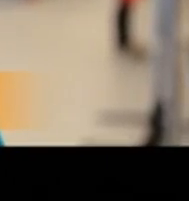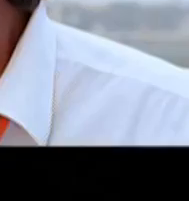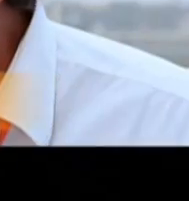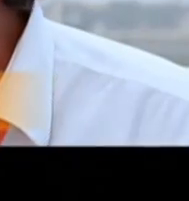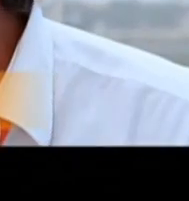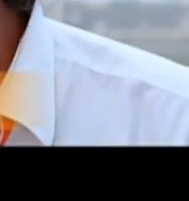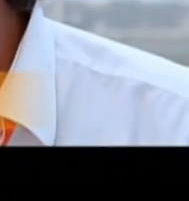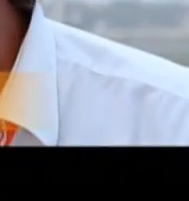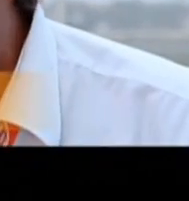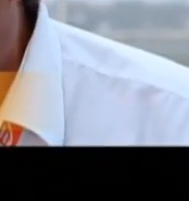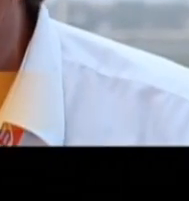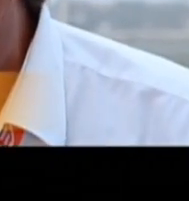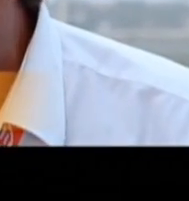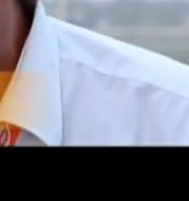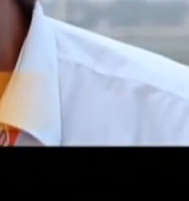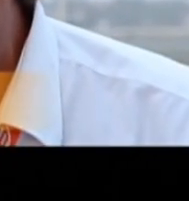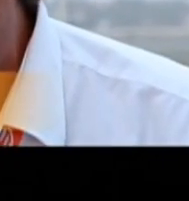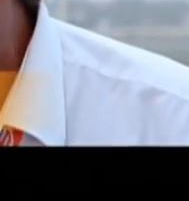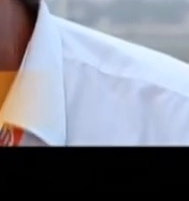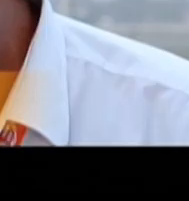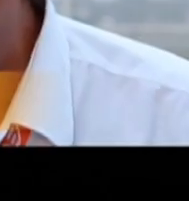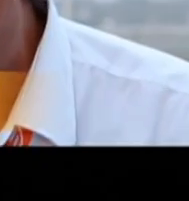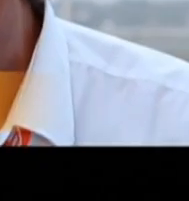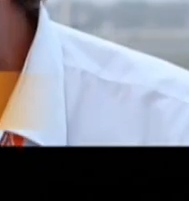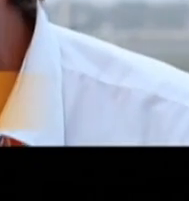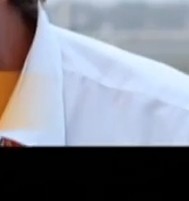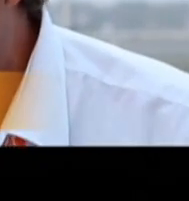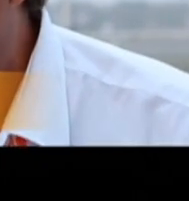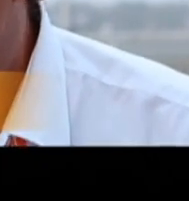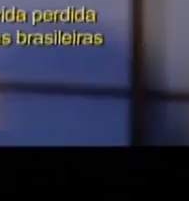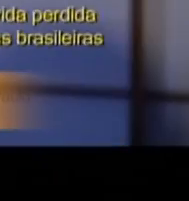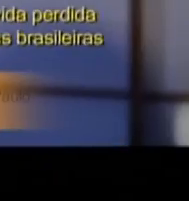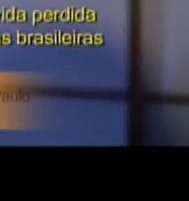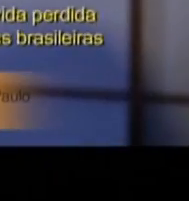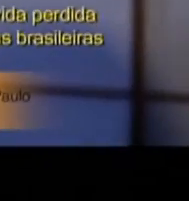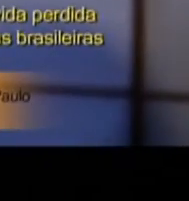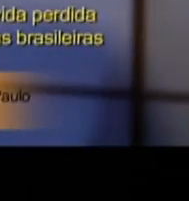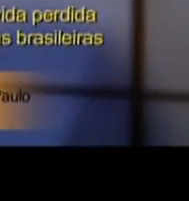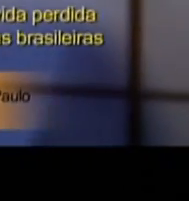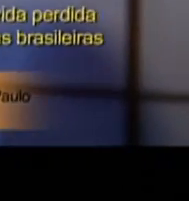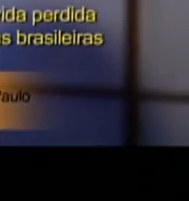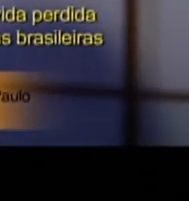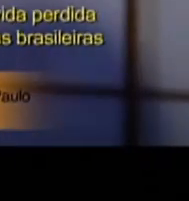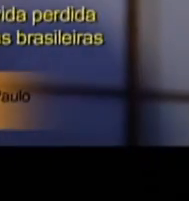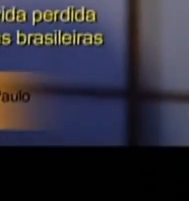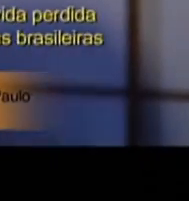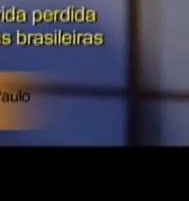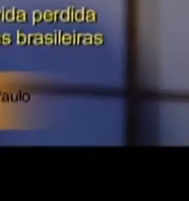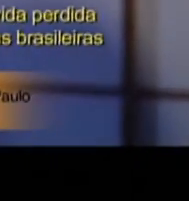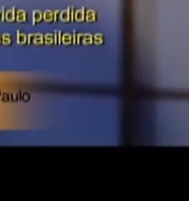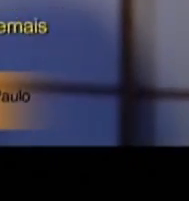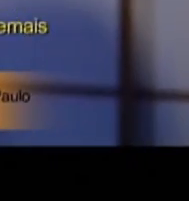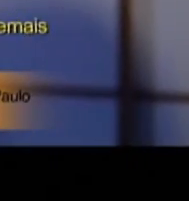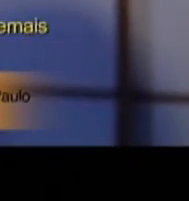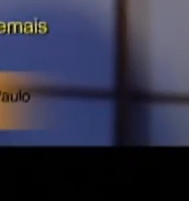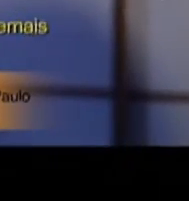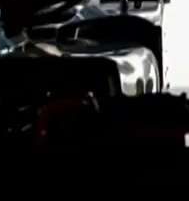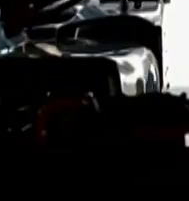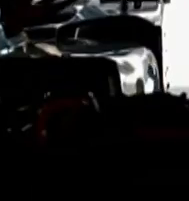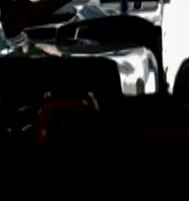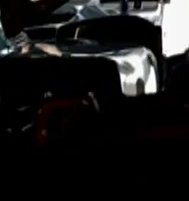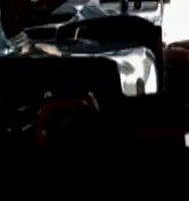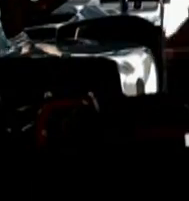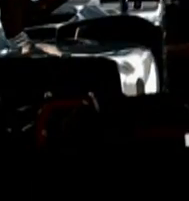das pessoas. It will be a very nice program for the government and for the Brazilian people, because every life lost on the Brazilian streets is too